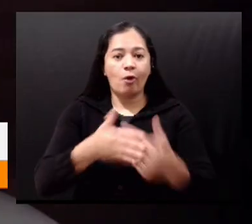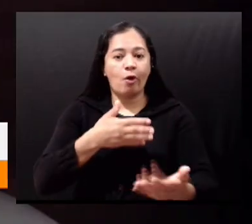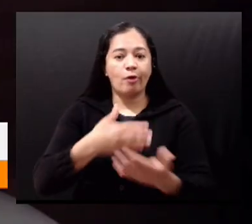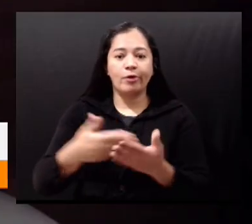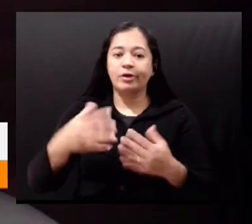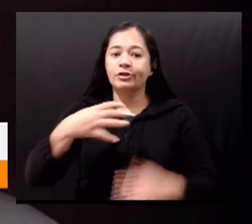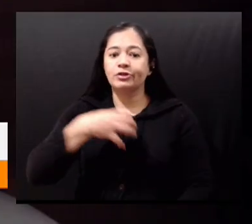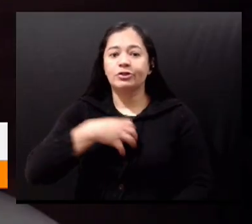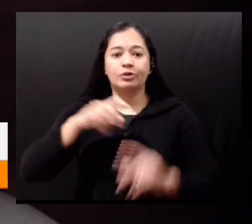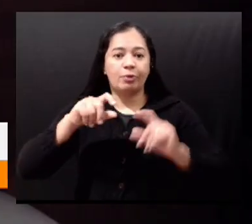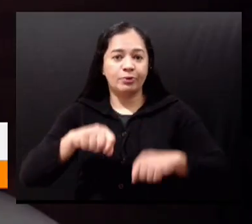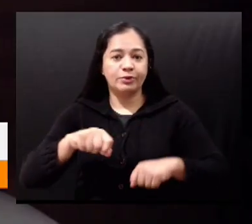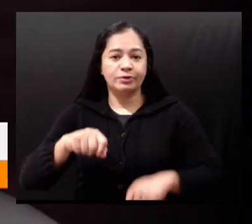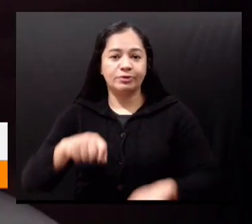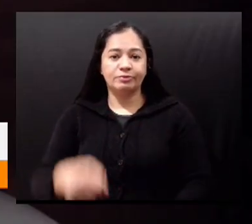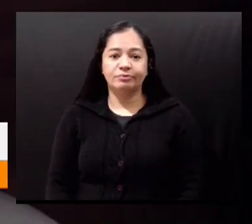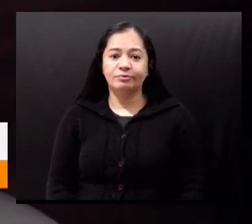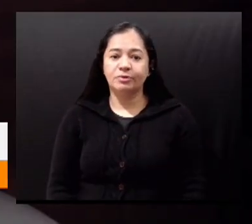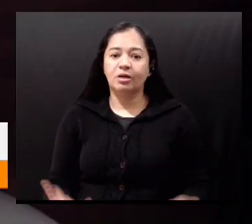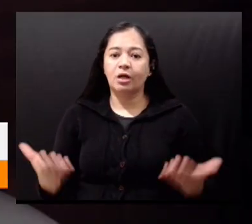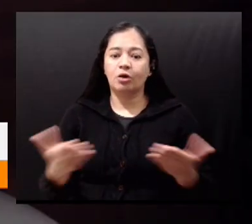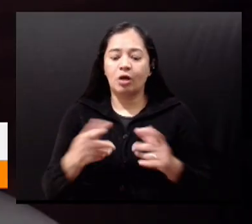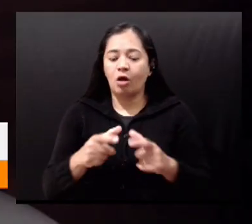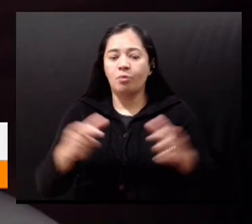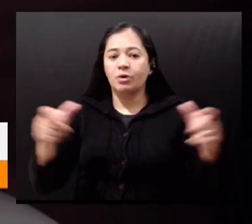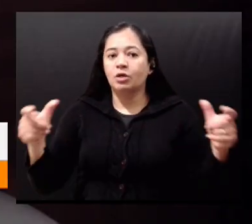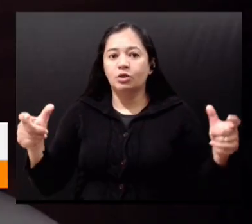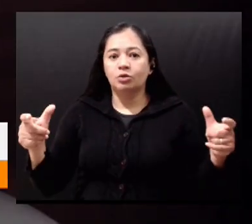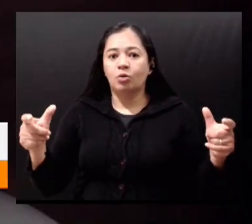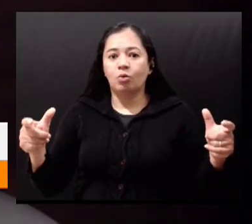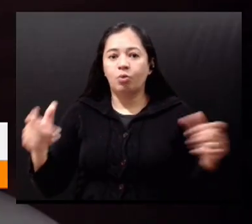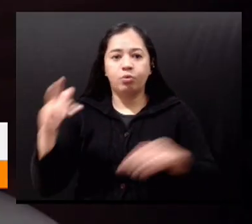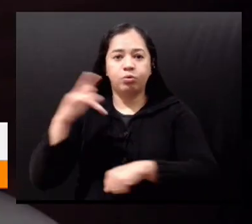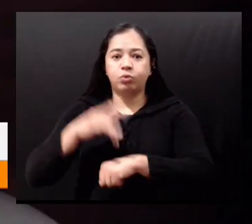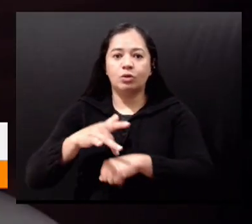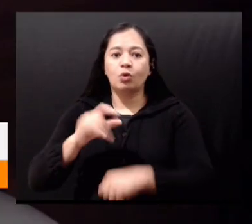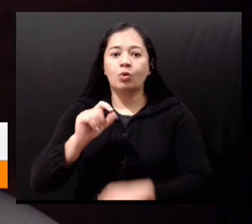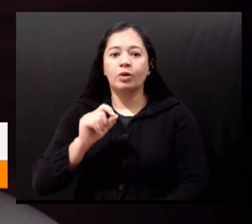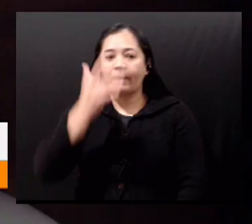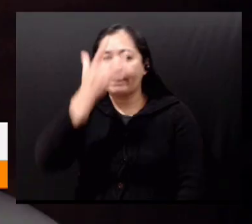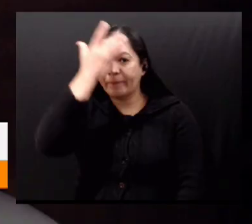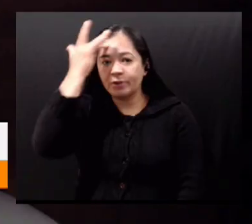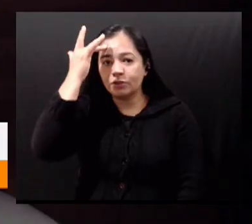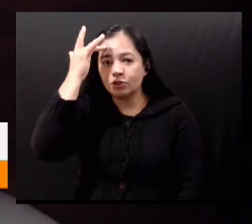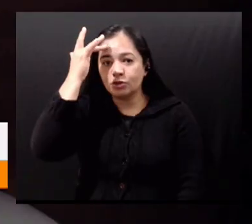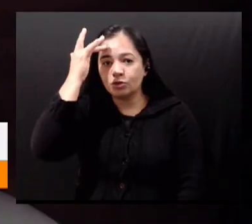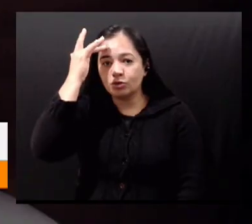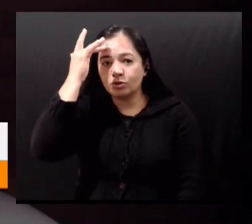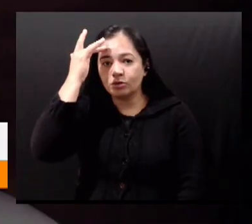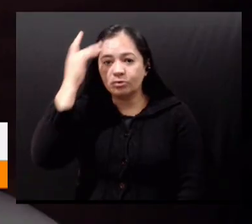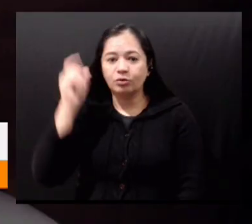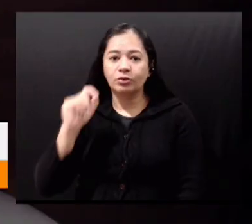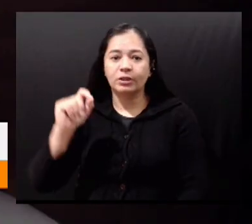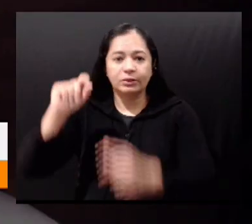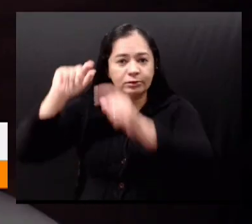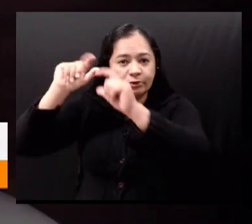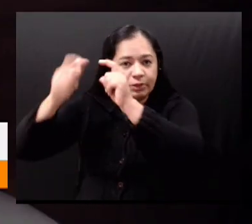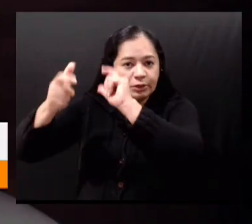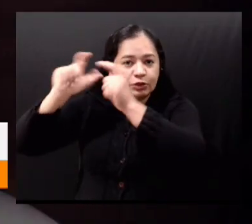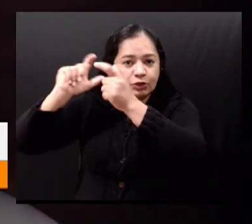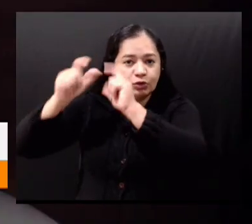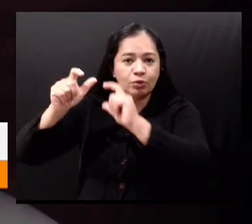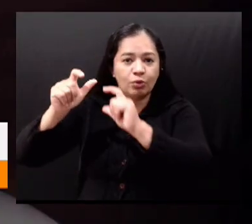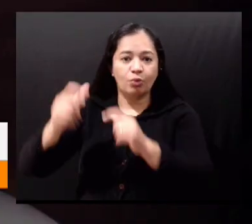tem um aumento absurdo no índice de pessoas que têm problemas com transtornos de jogo, né? verdade. Acesso a